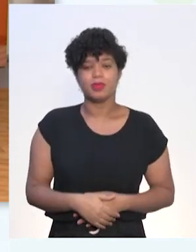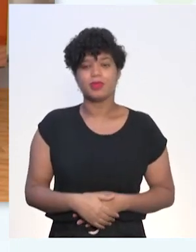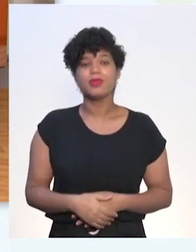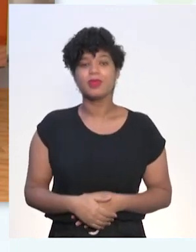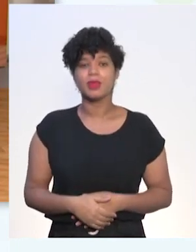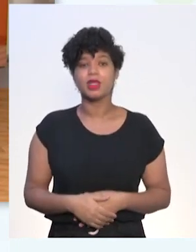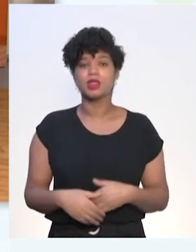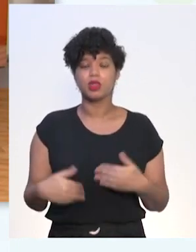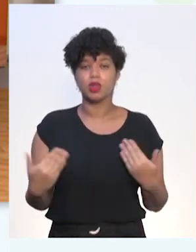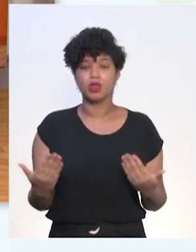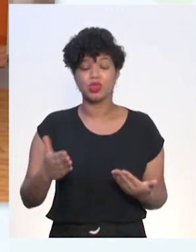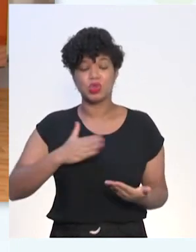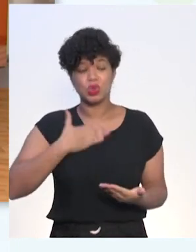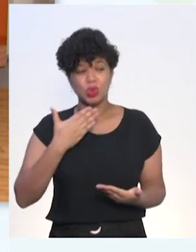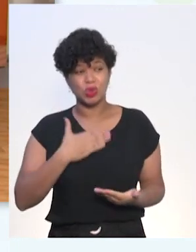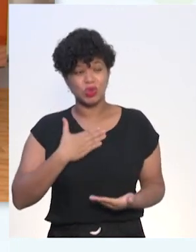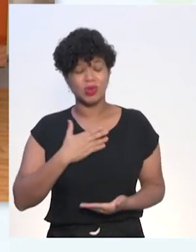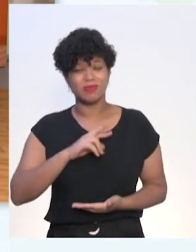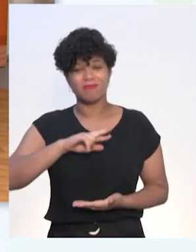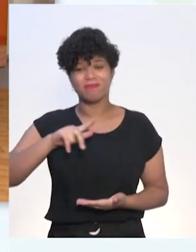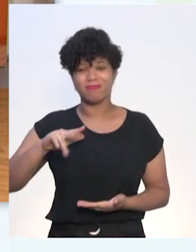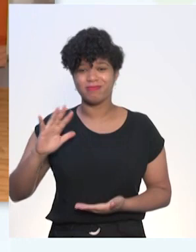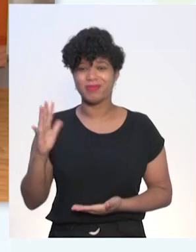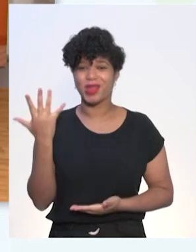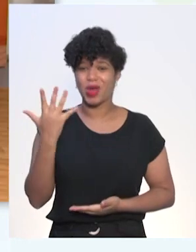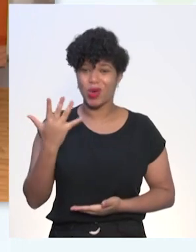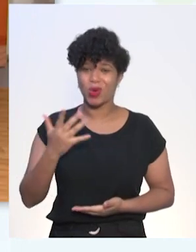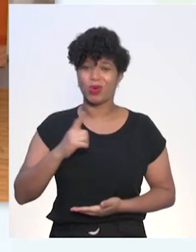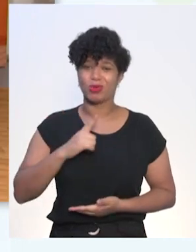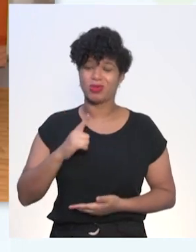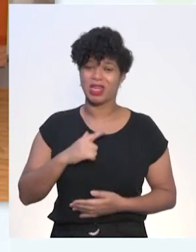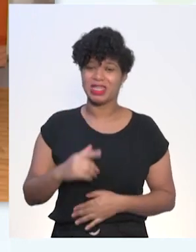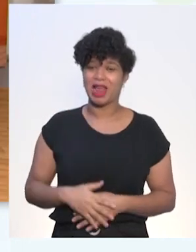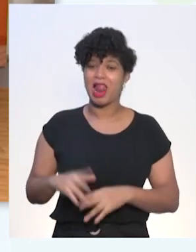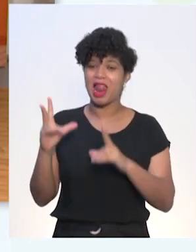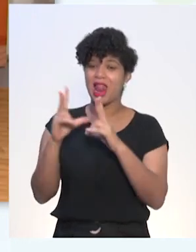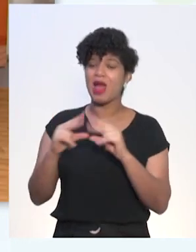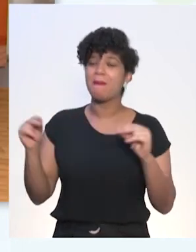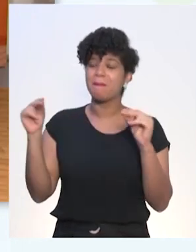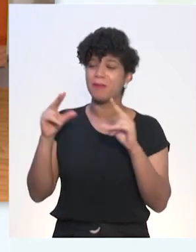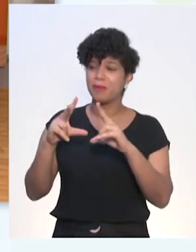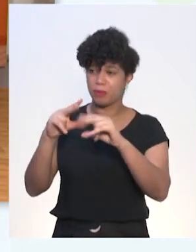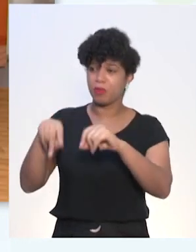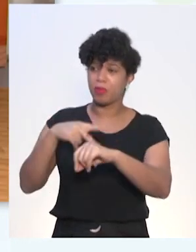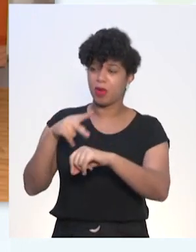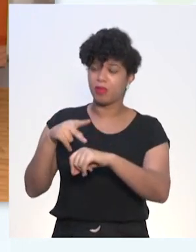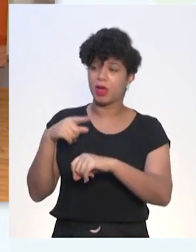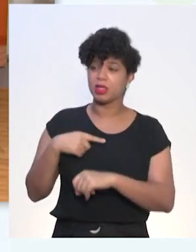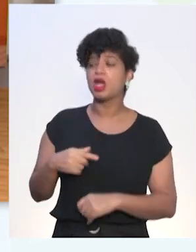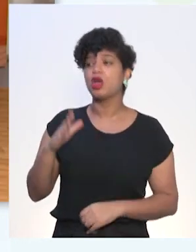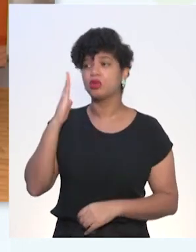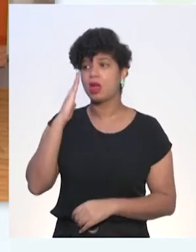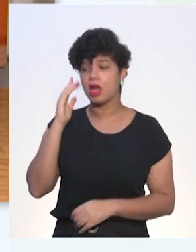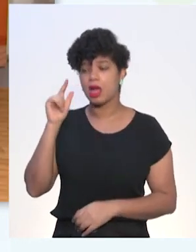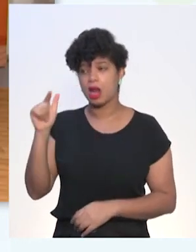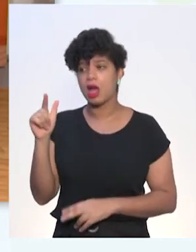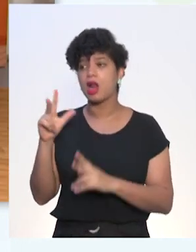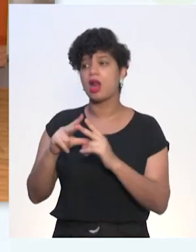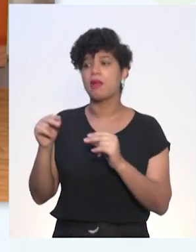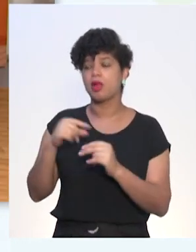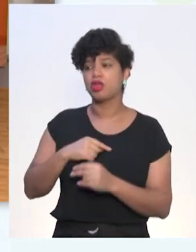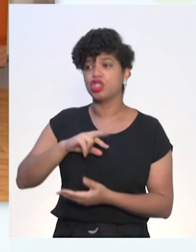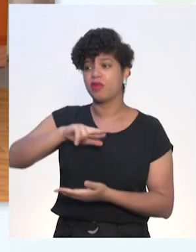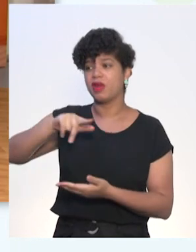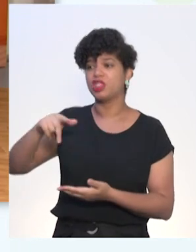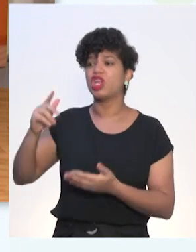em meio a esse susto e essas consequências trágicas da Explosão de ontem embora o Líbano tem algum histórico